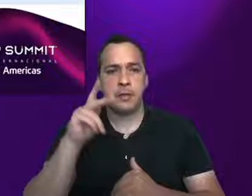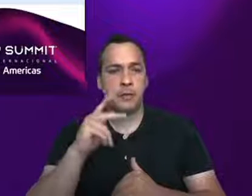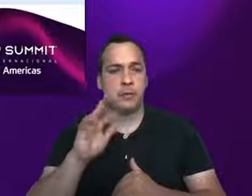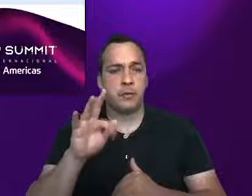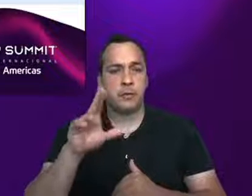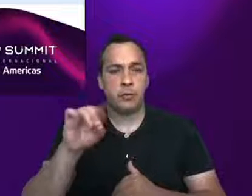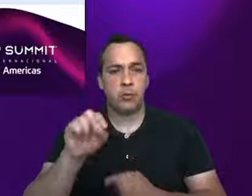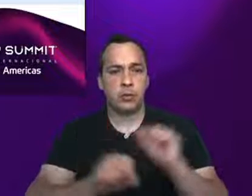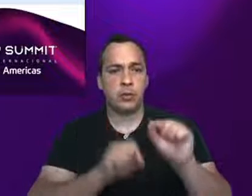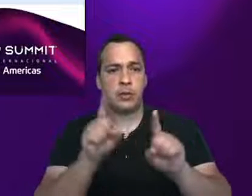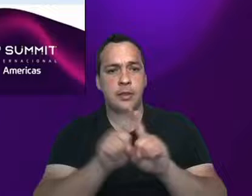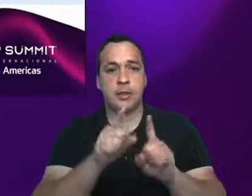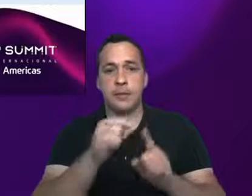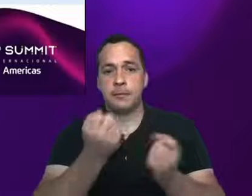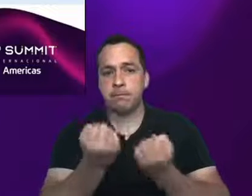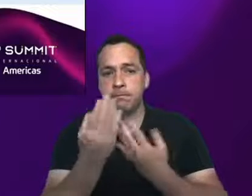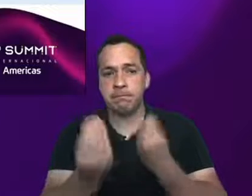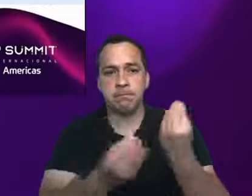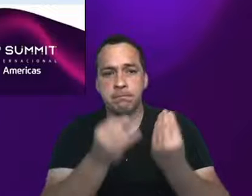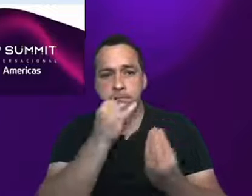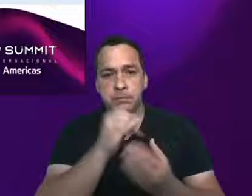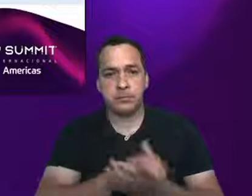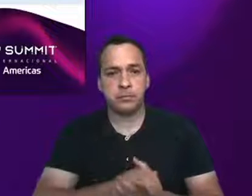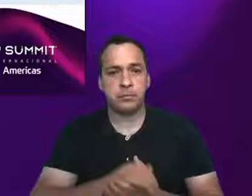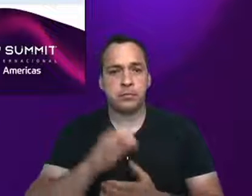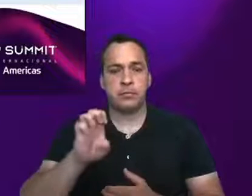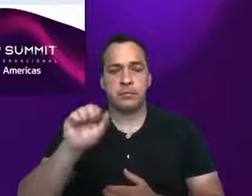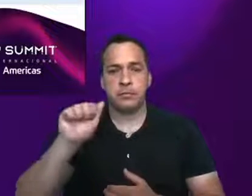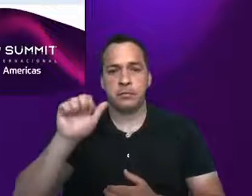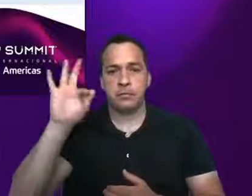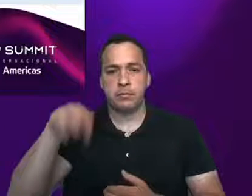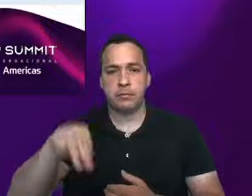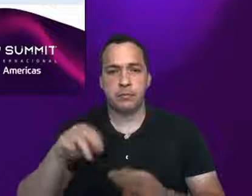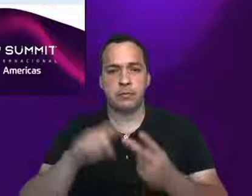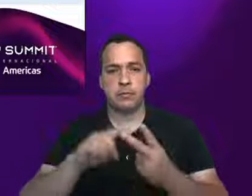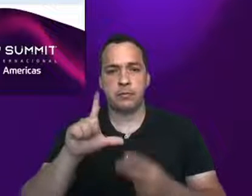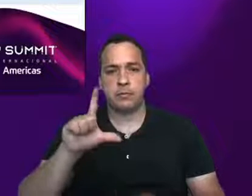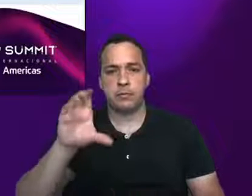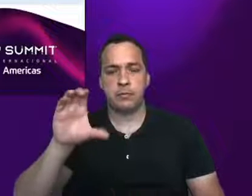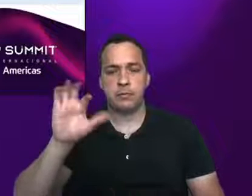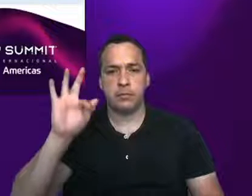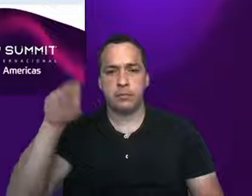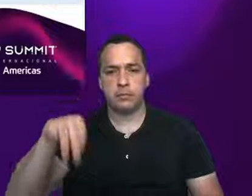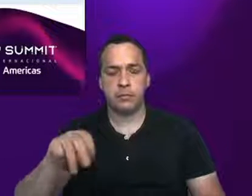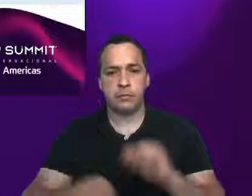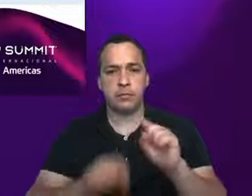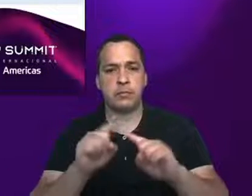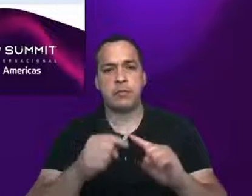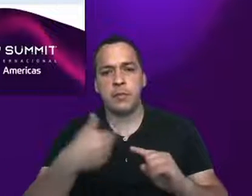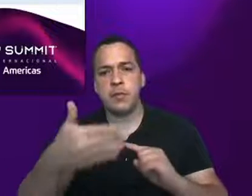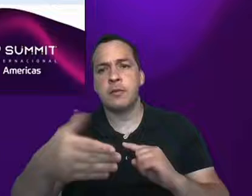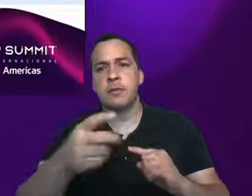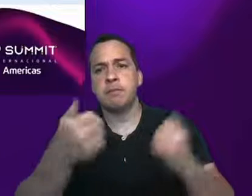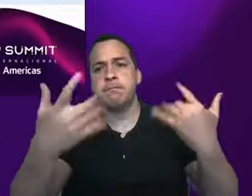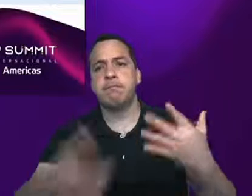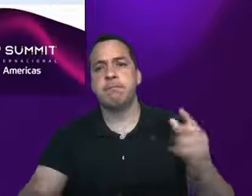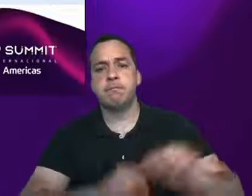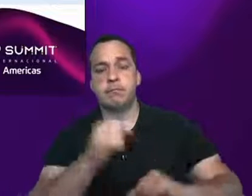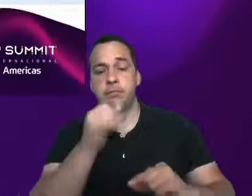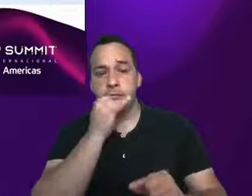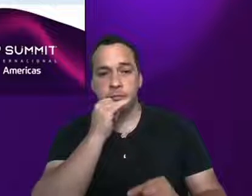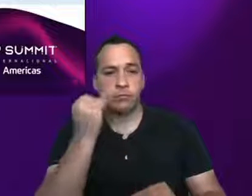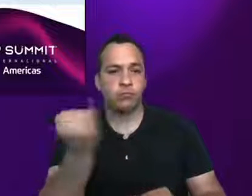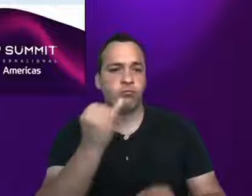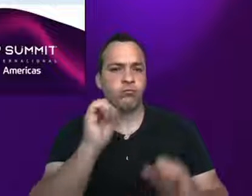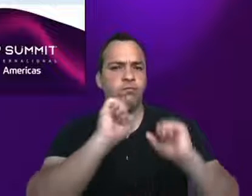Esses dados em relação ao EAFM e o LCFM a gente vai falar um pouquinho mais na frente, mas são importantes